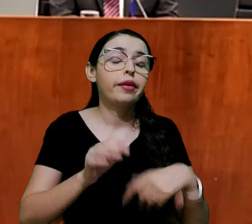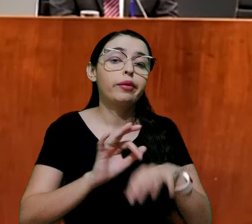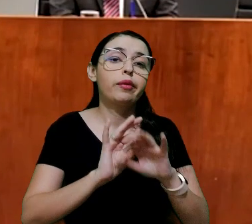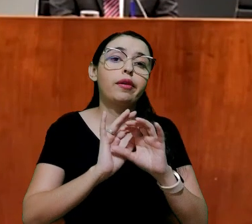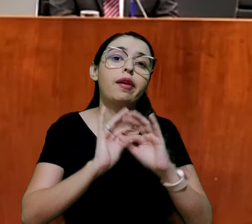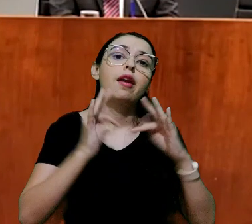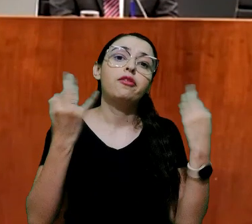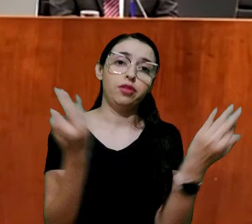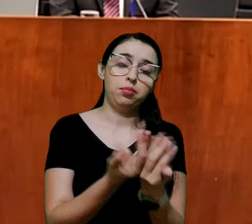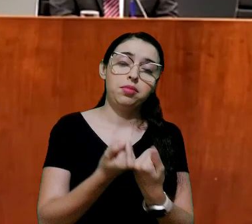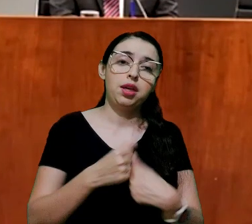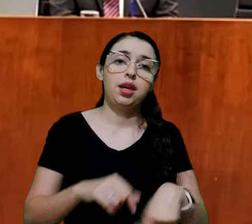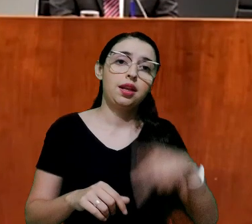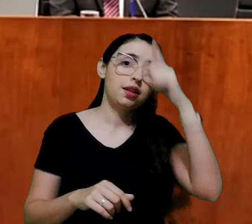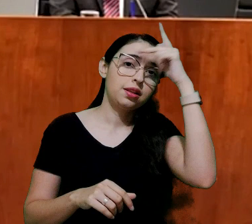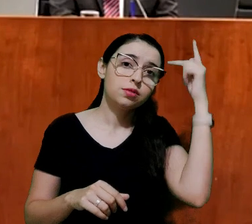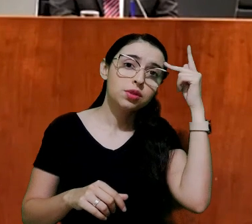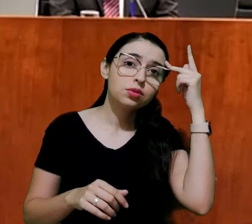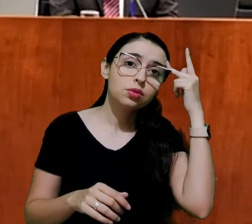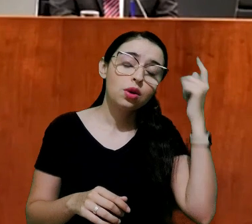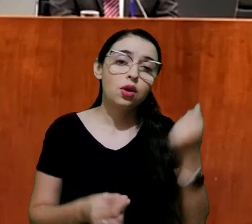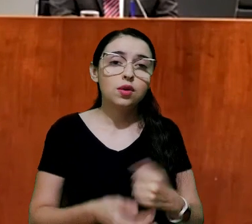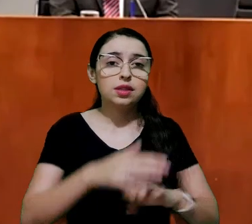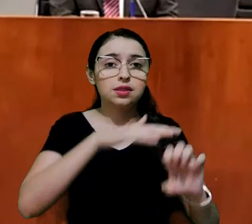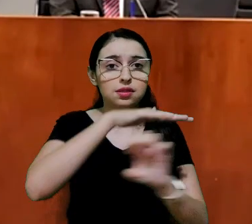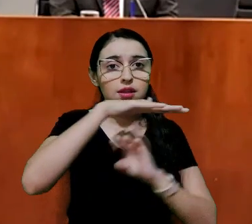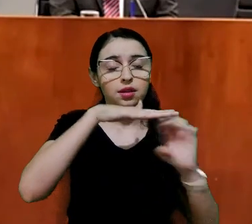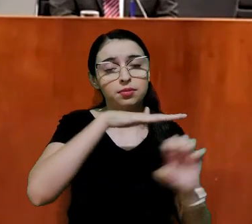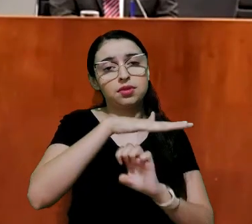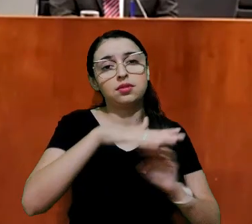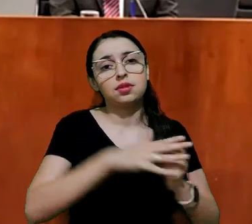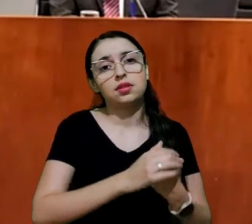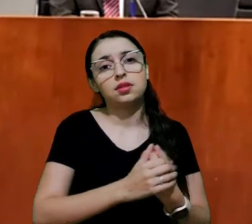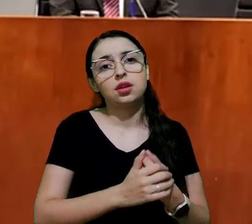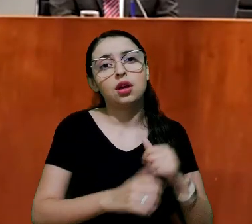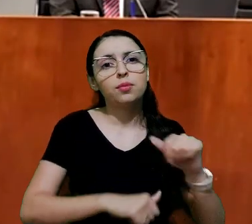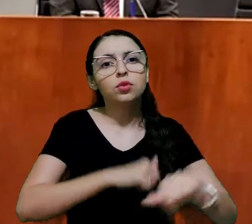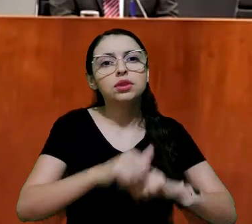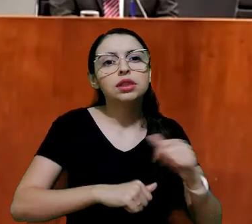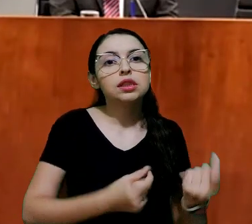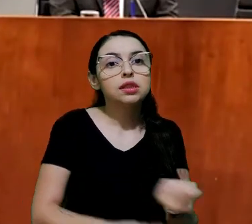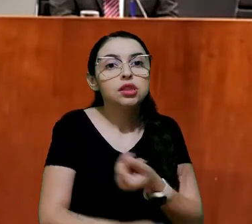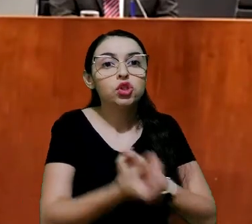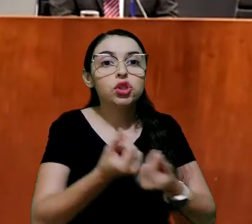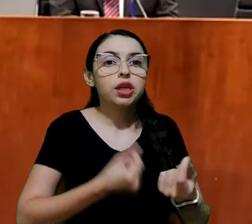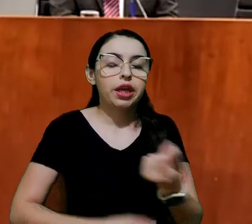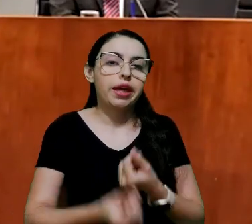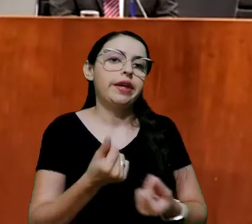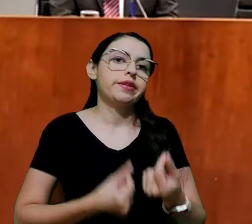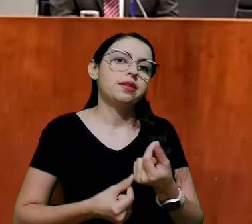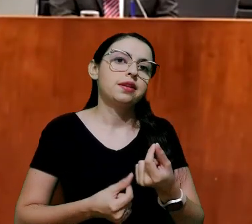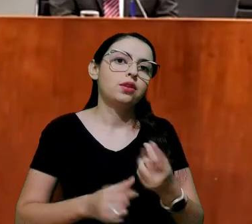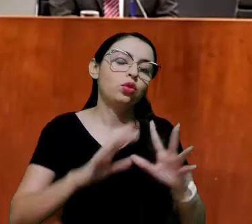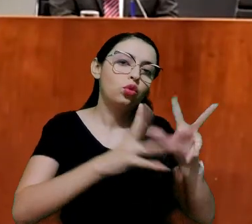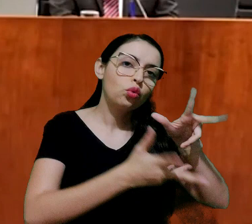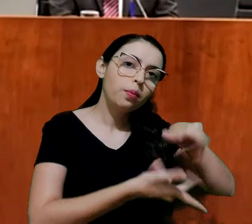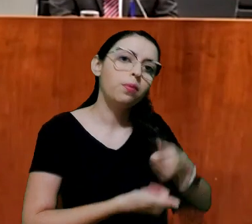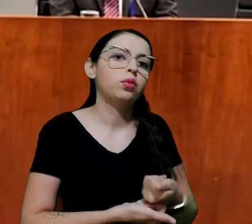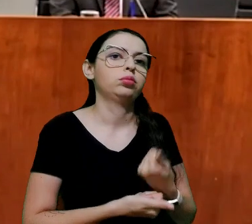é mexer com uma circulação de riqueza que mexe o mundo, que movimenta o mundo.